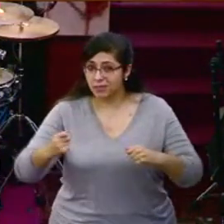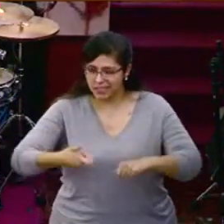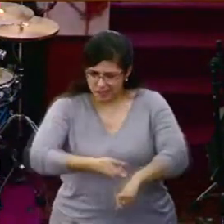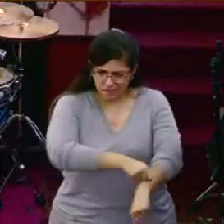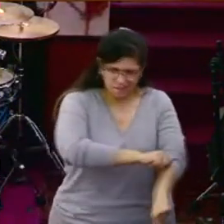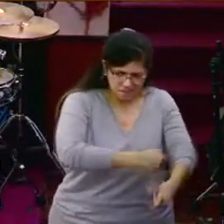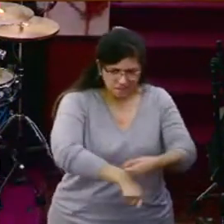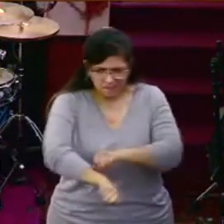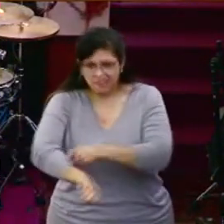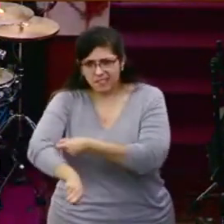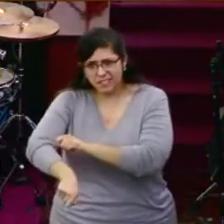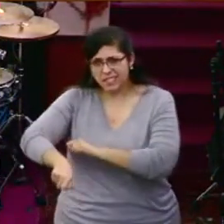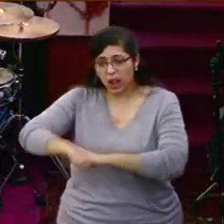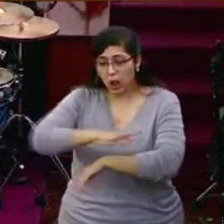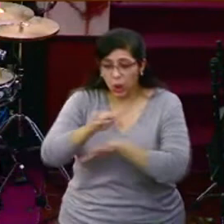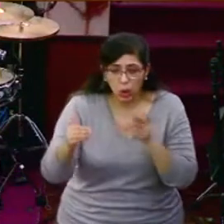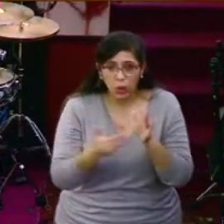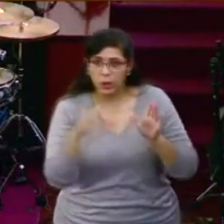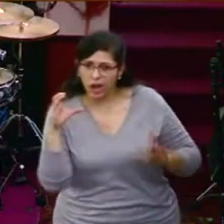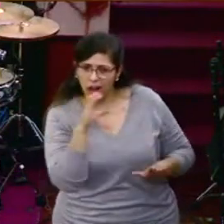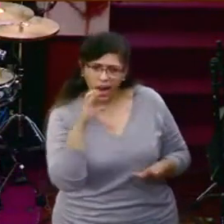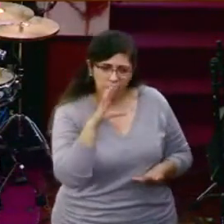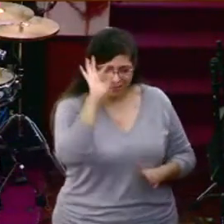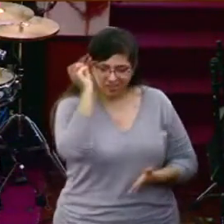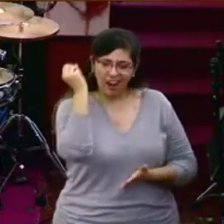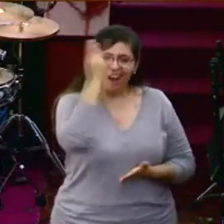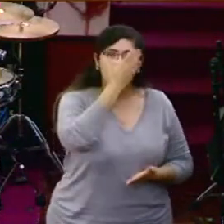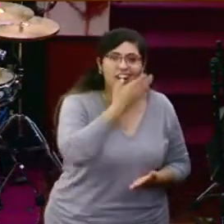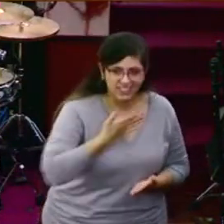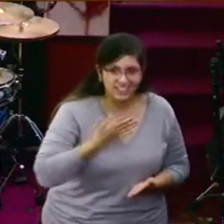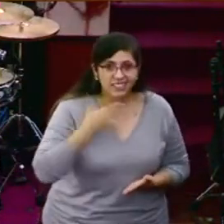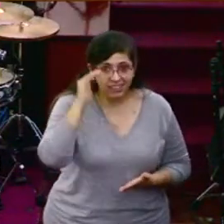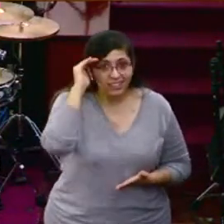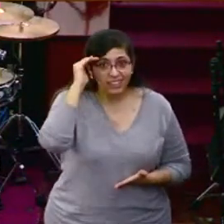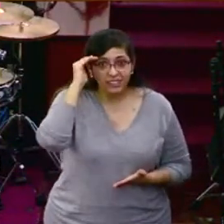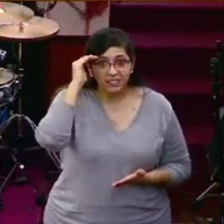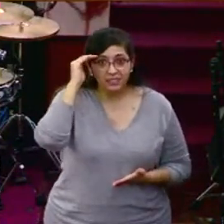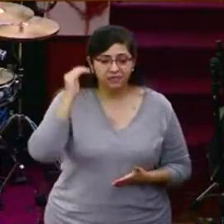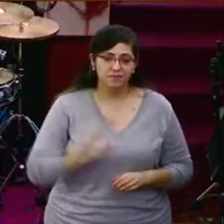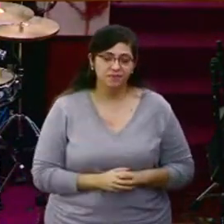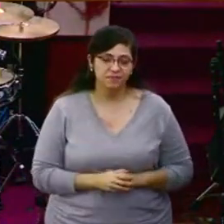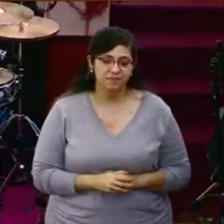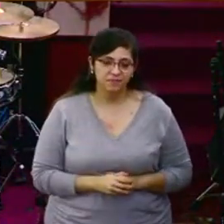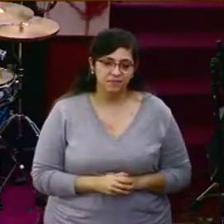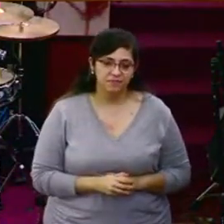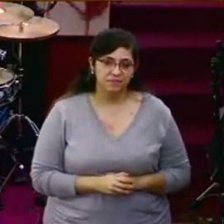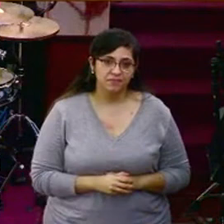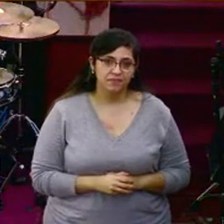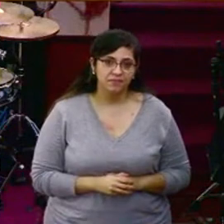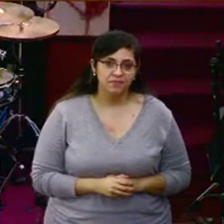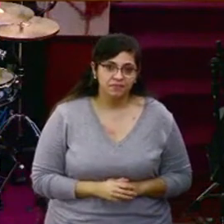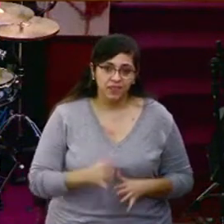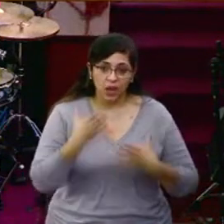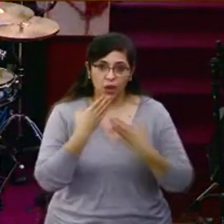por dinamizar a graça de deus que está neles está na confissão de fé de